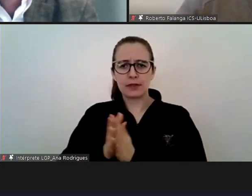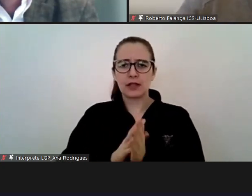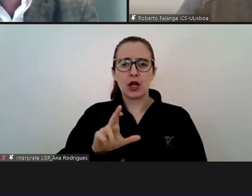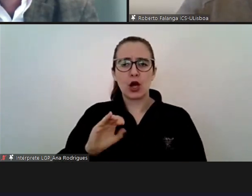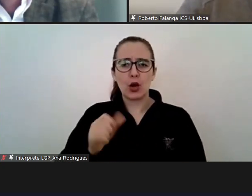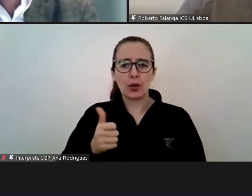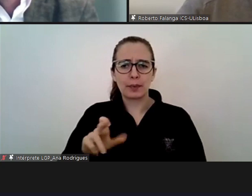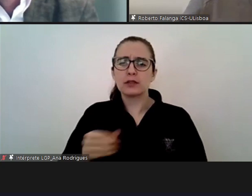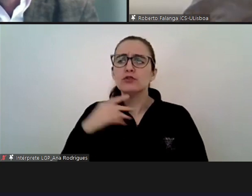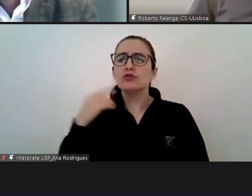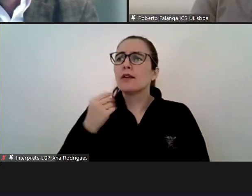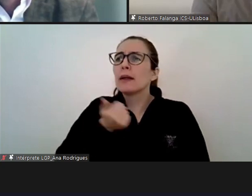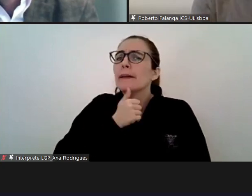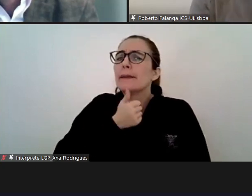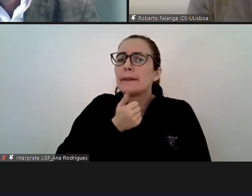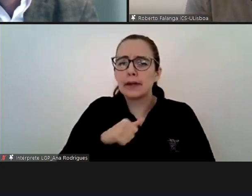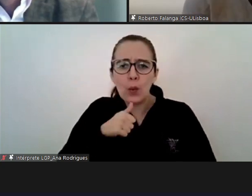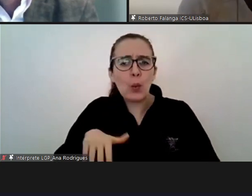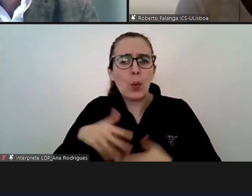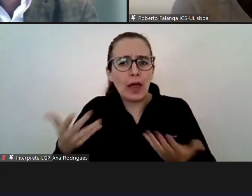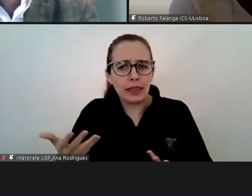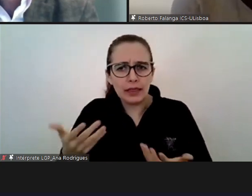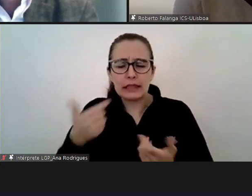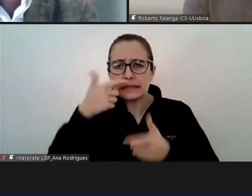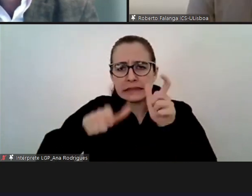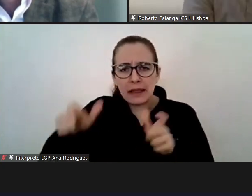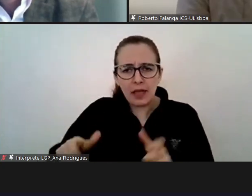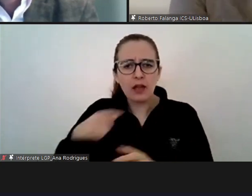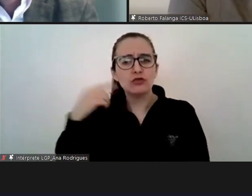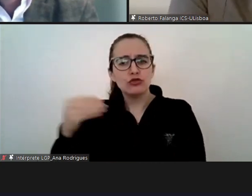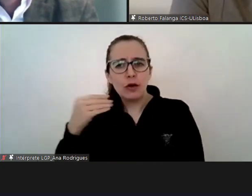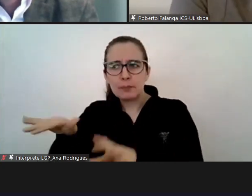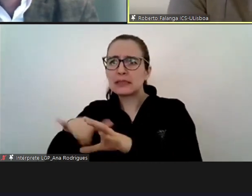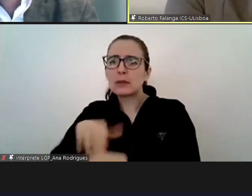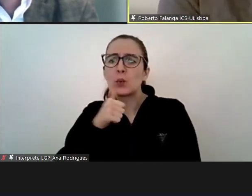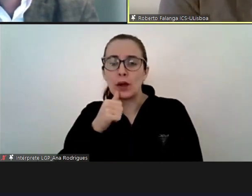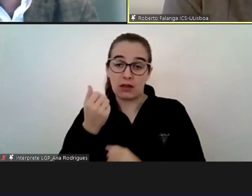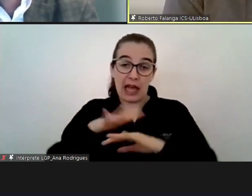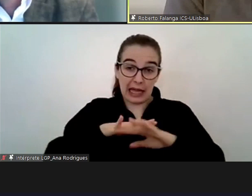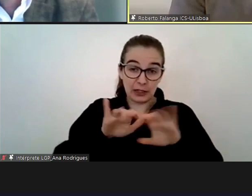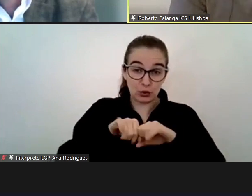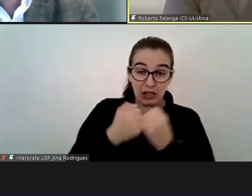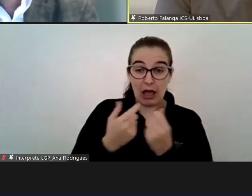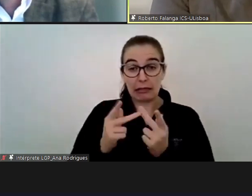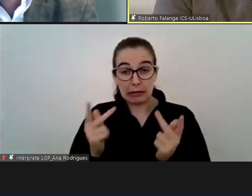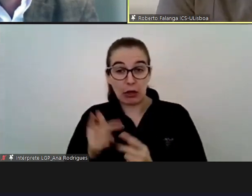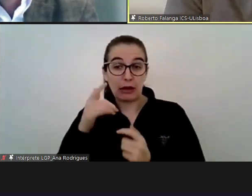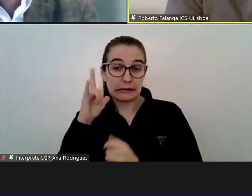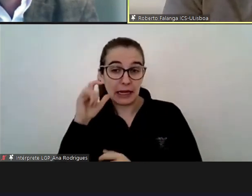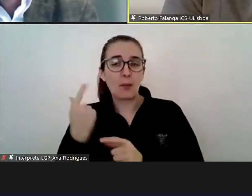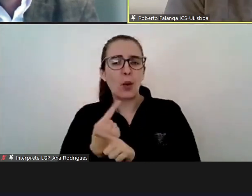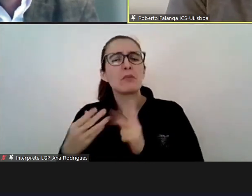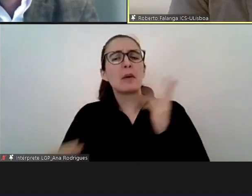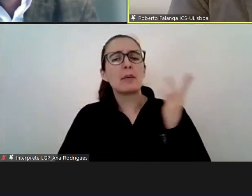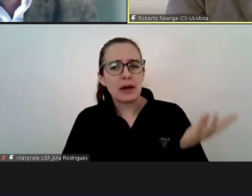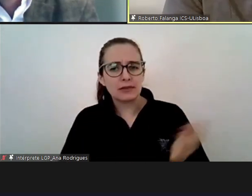em termos de participação cidadã e juvenil? Para além do TikTok e de outras redes sociais. Não